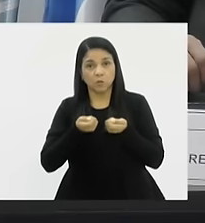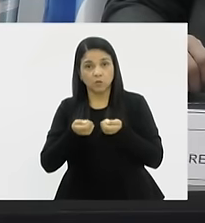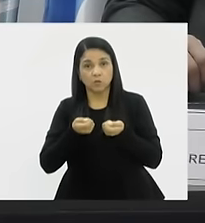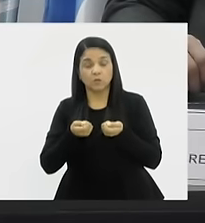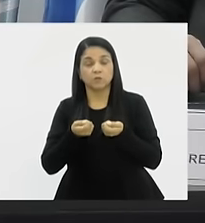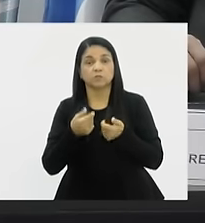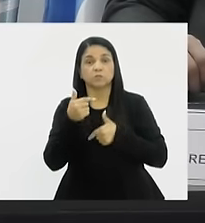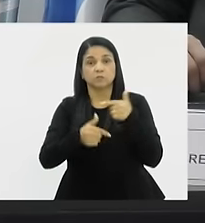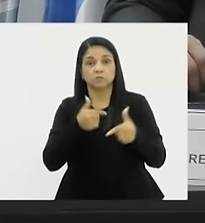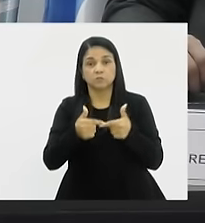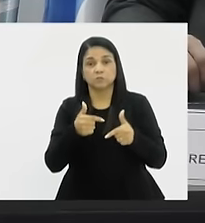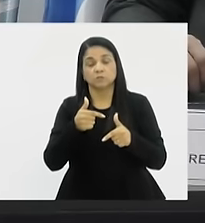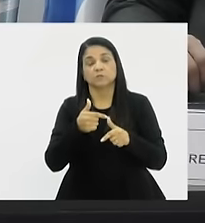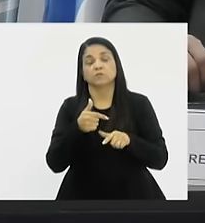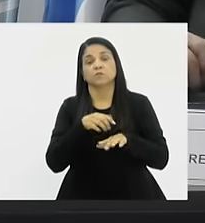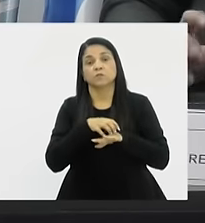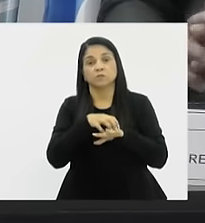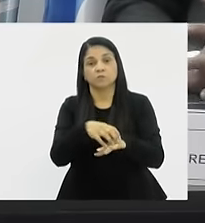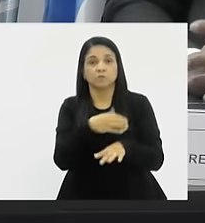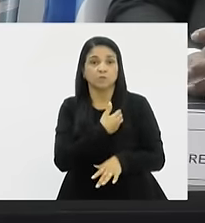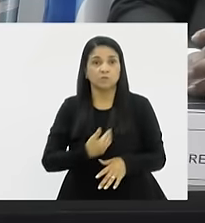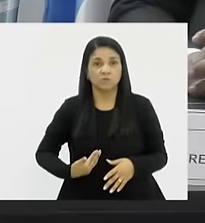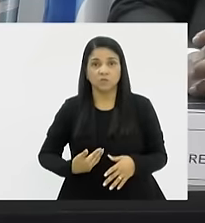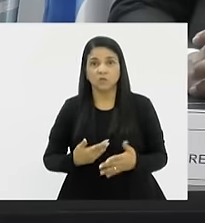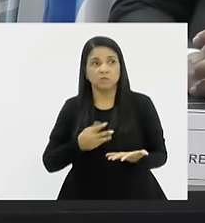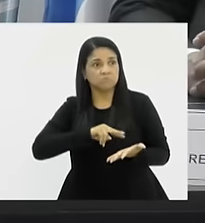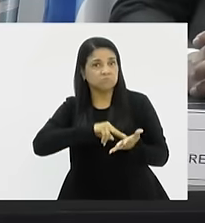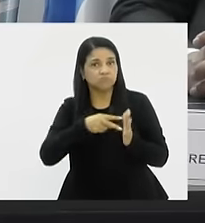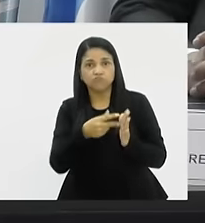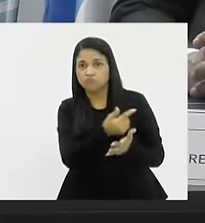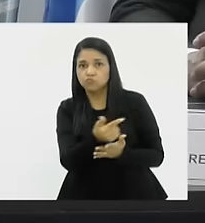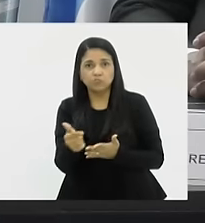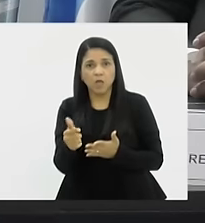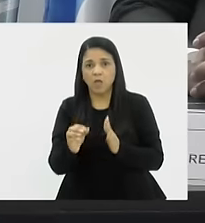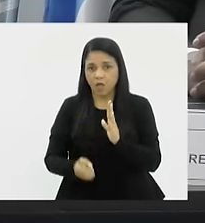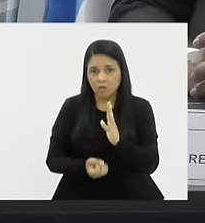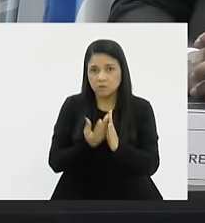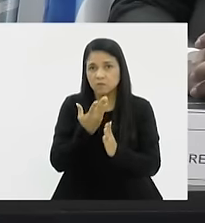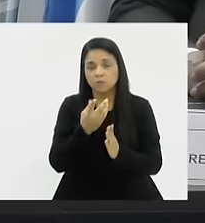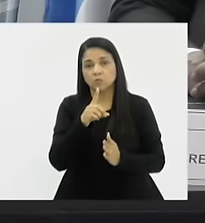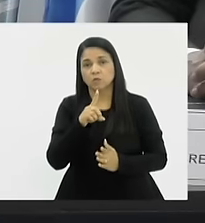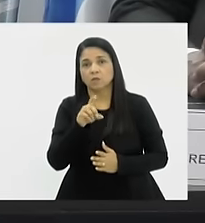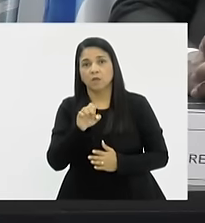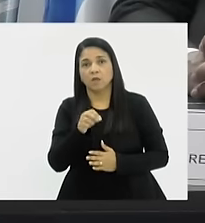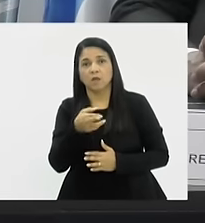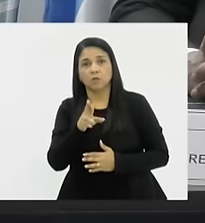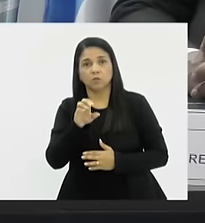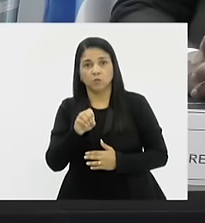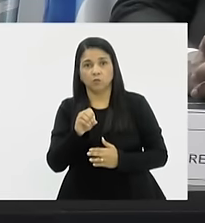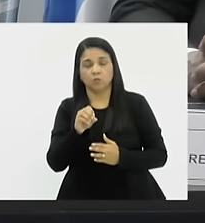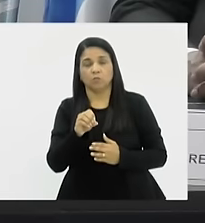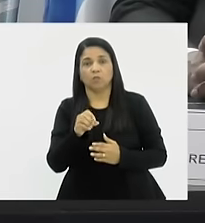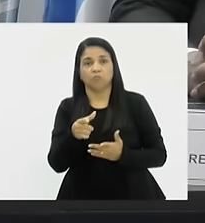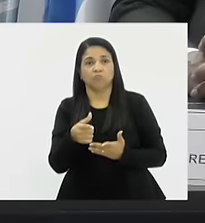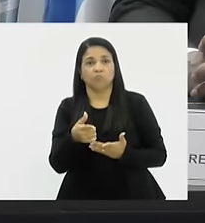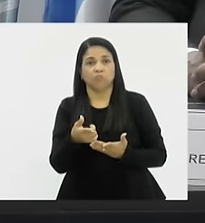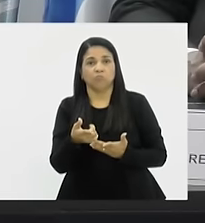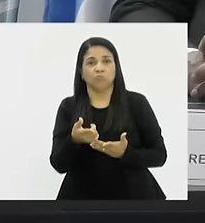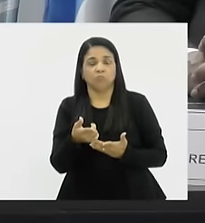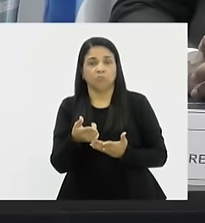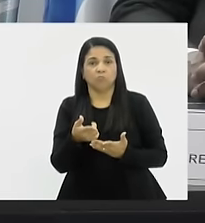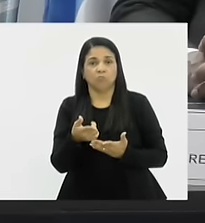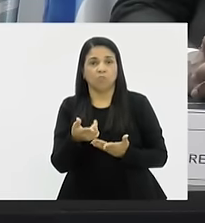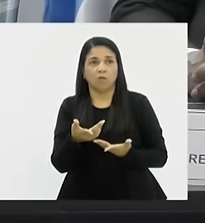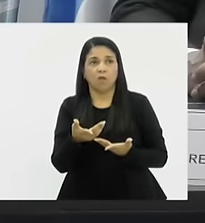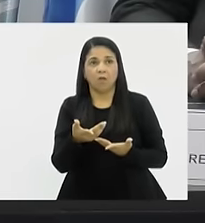público. Não faz qualquer sentido a existência do DETRO, que não seja para